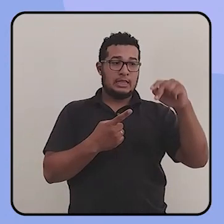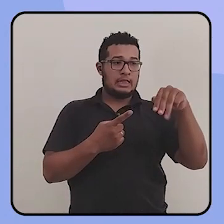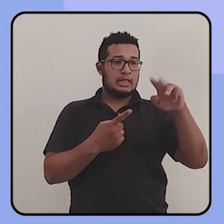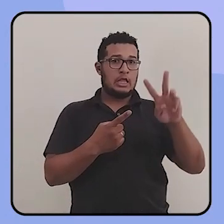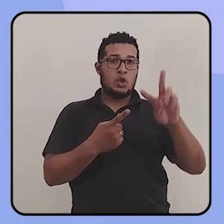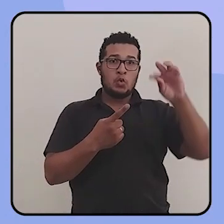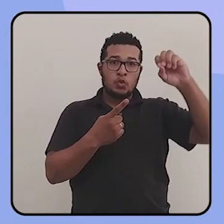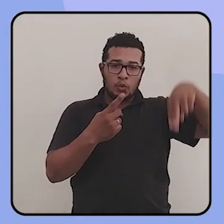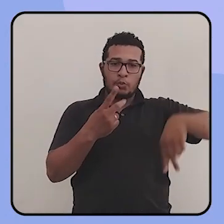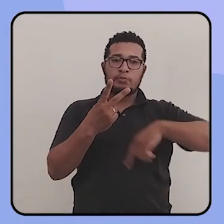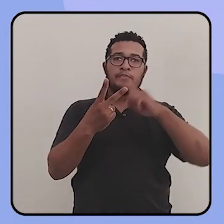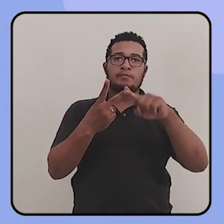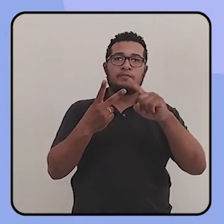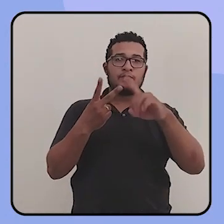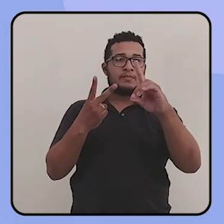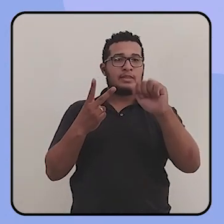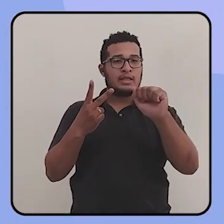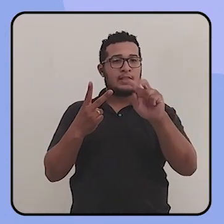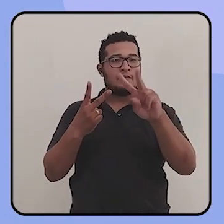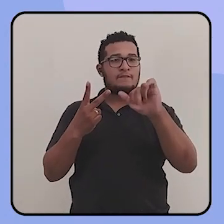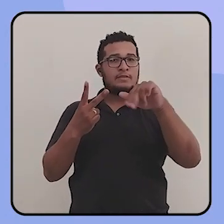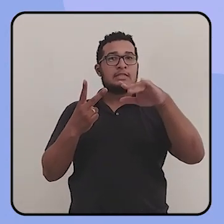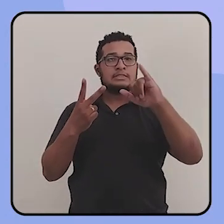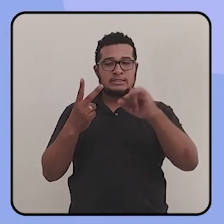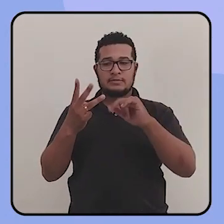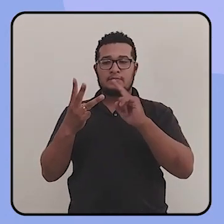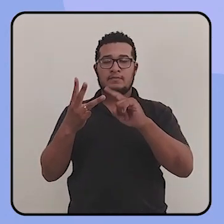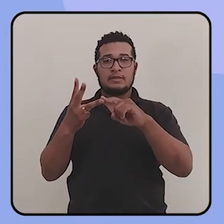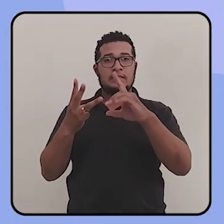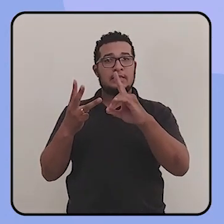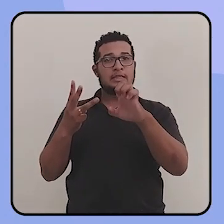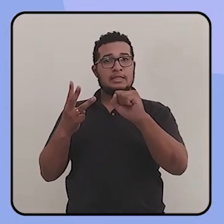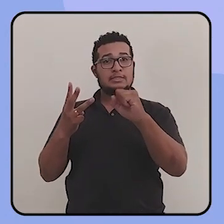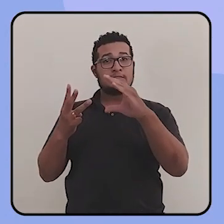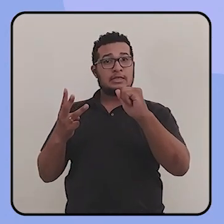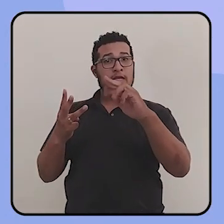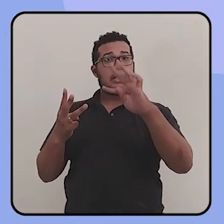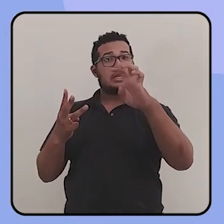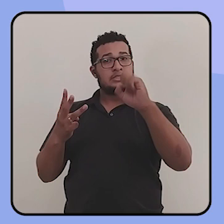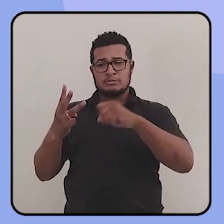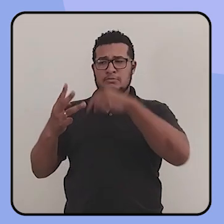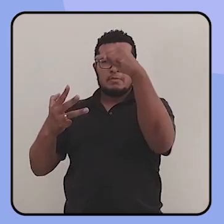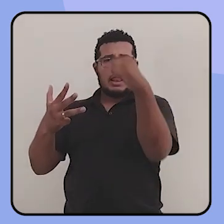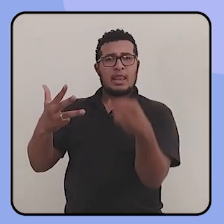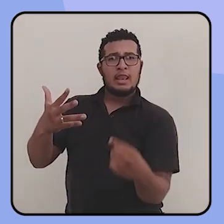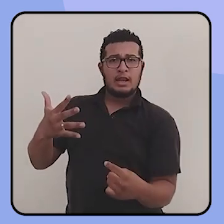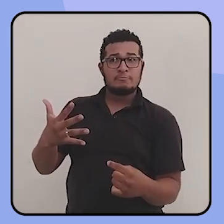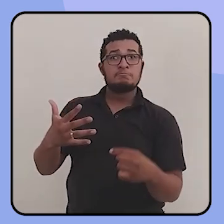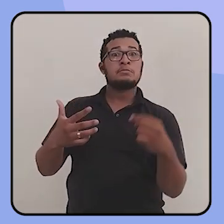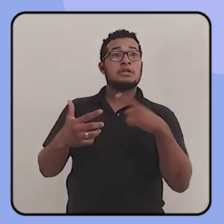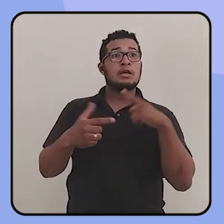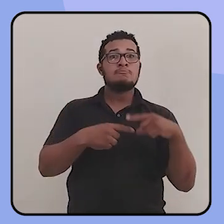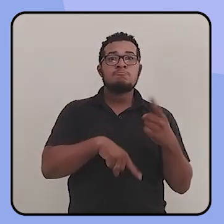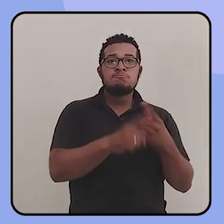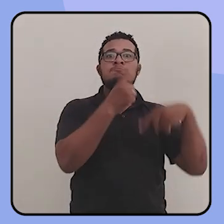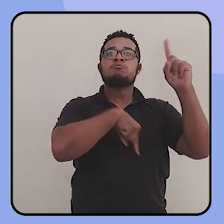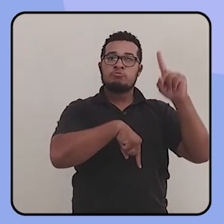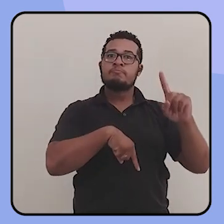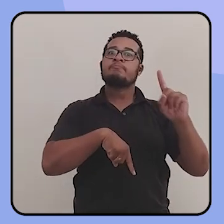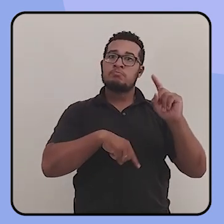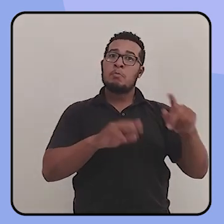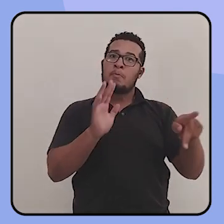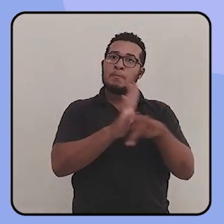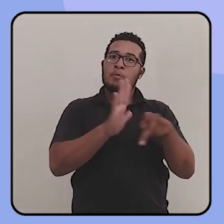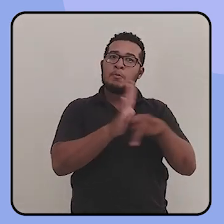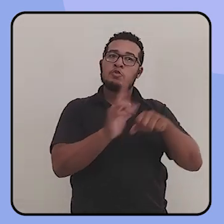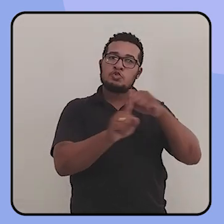confira comigo, é a tradição Tupi. A tradição Tupi é uma tradição arqueológica que se encontra em todos